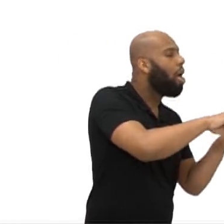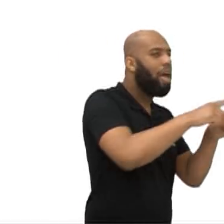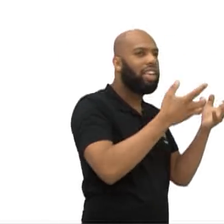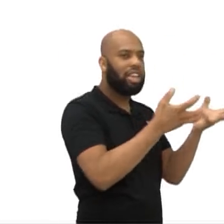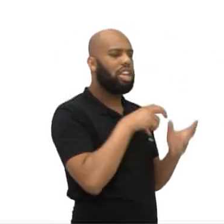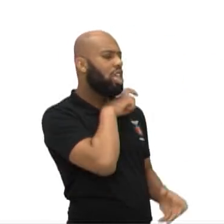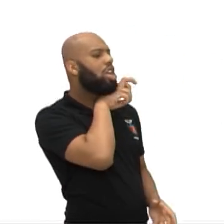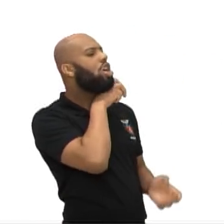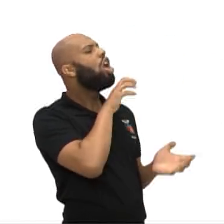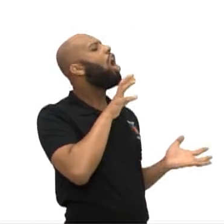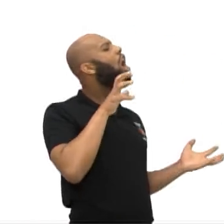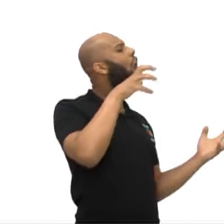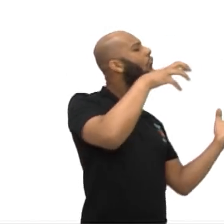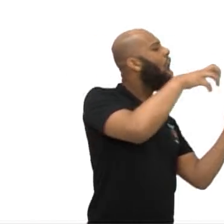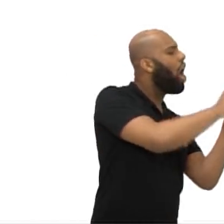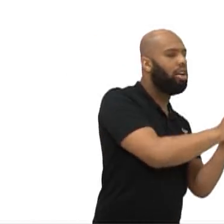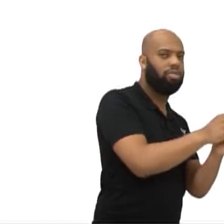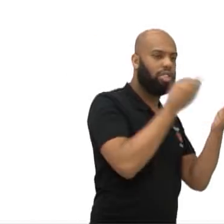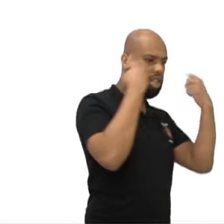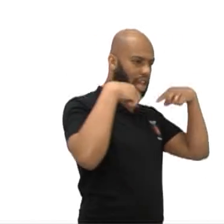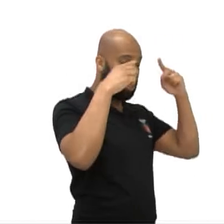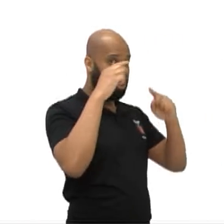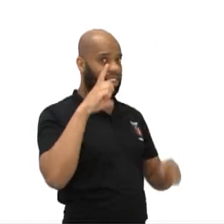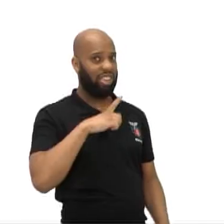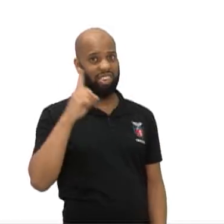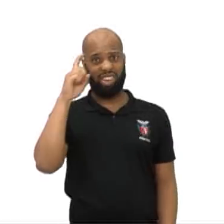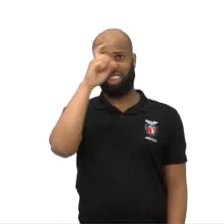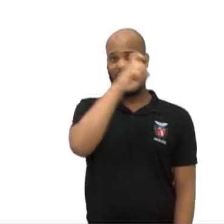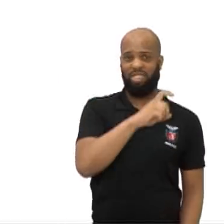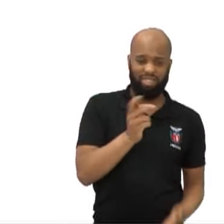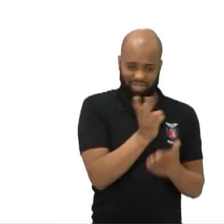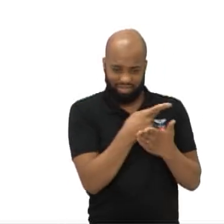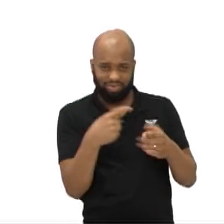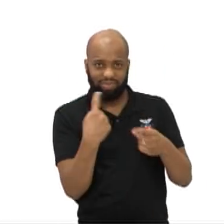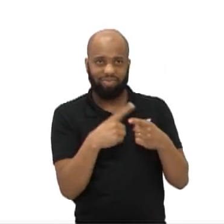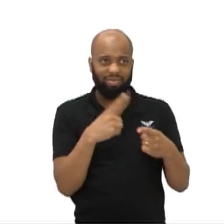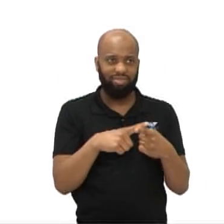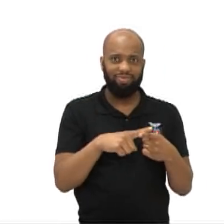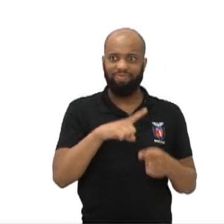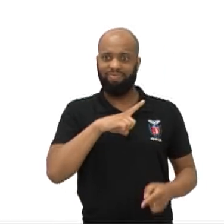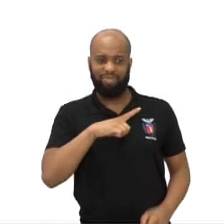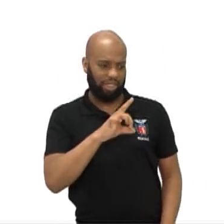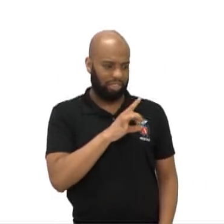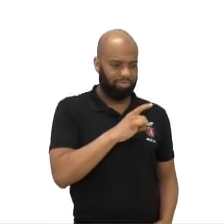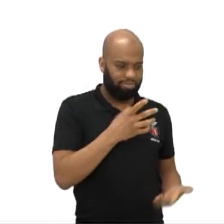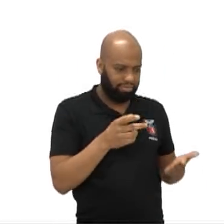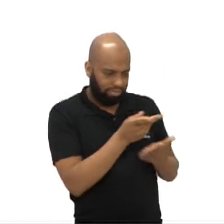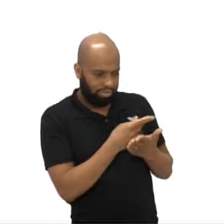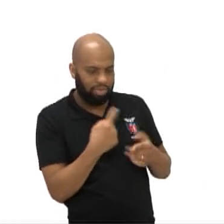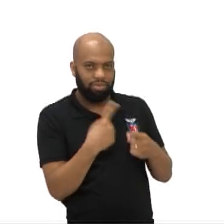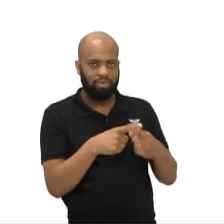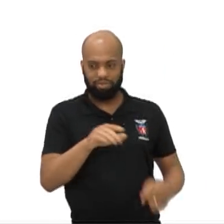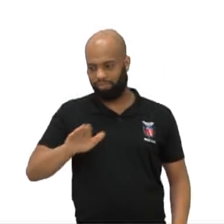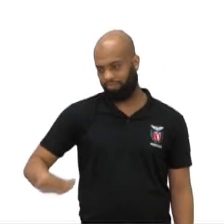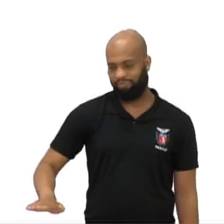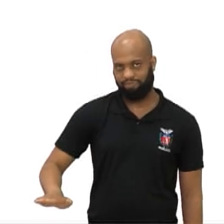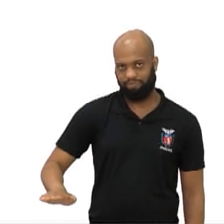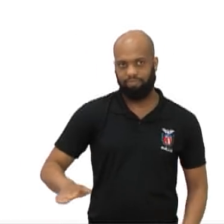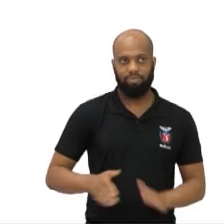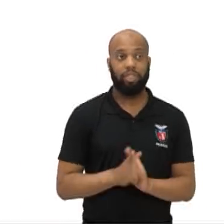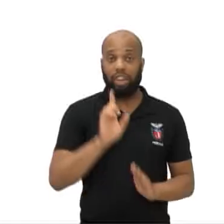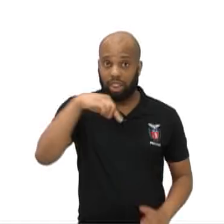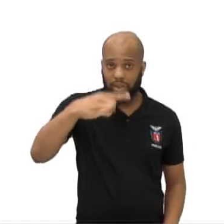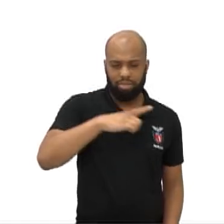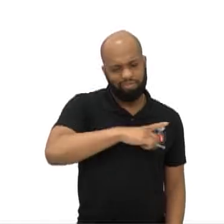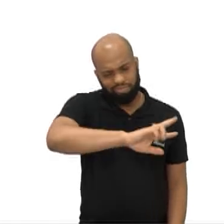carneiro. Ele teve dificuldades para desenhá-lo, pois fora desencorajado de desenhar quando era pequeno.